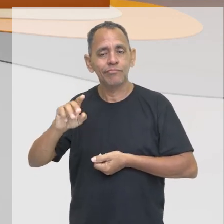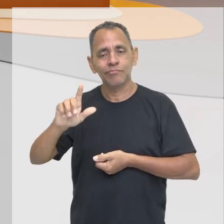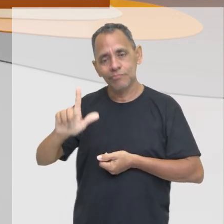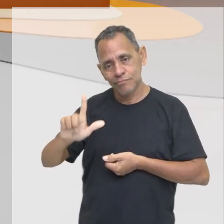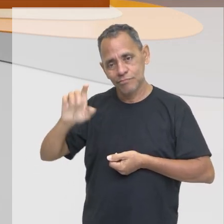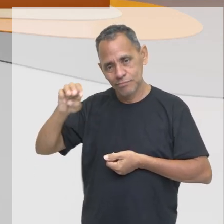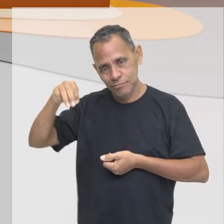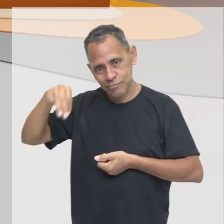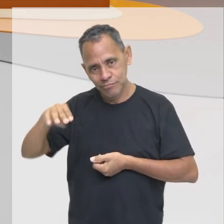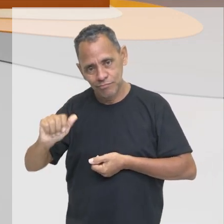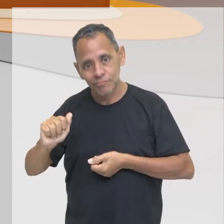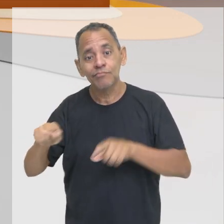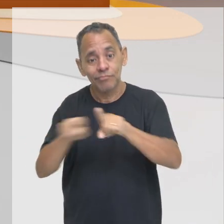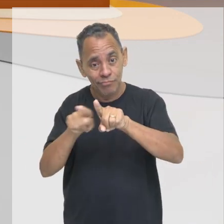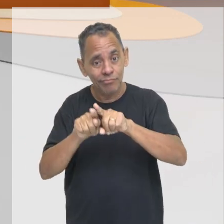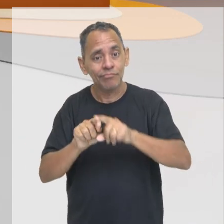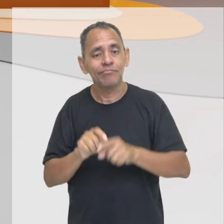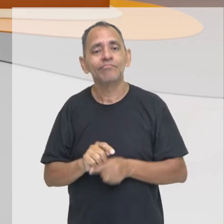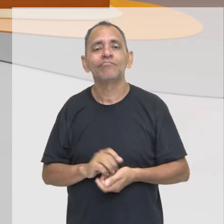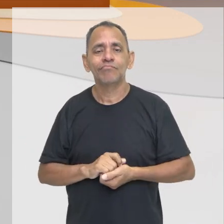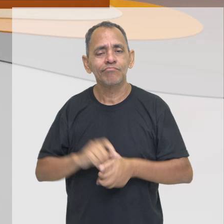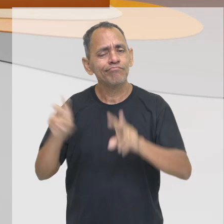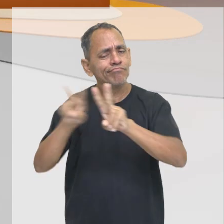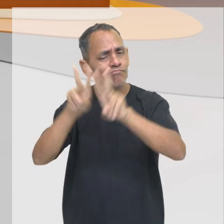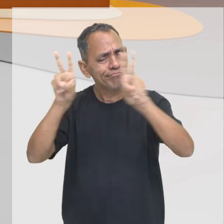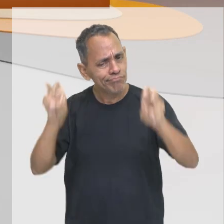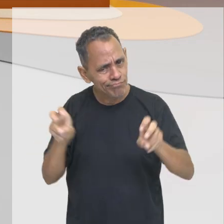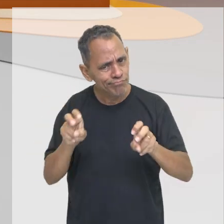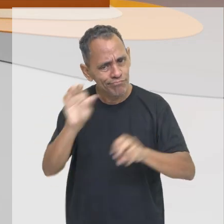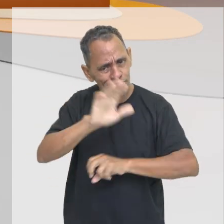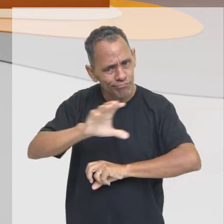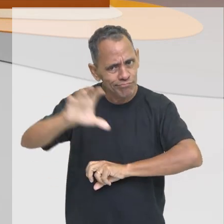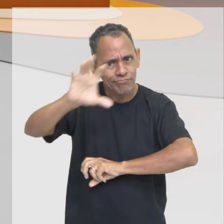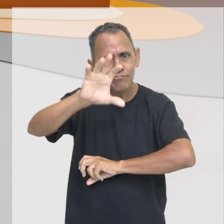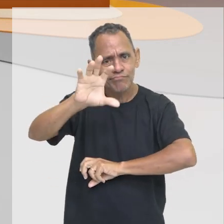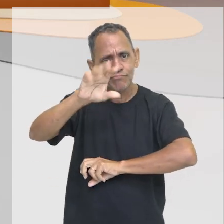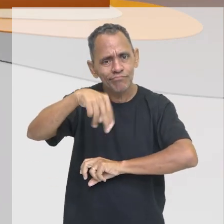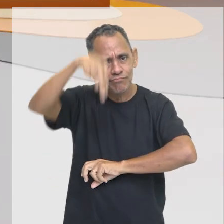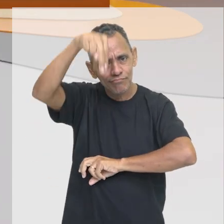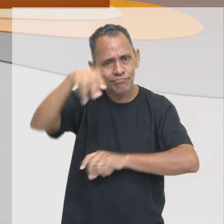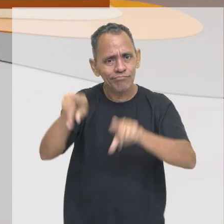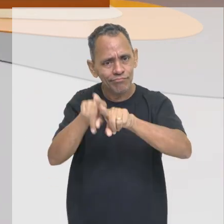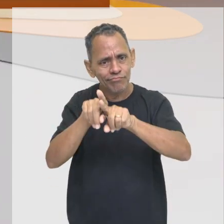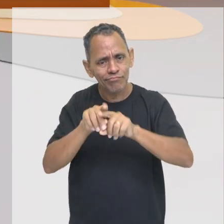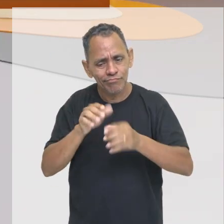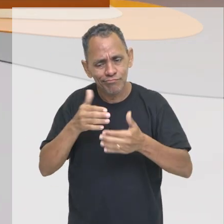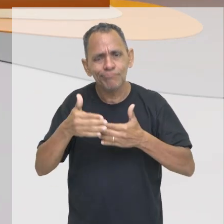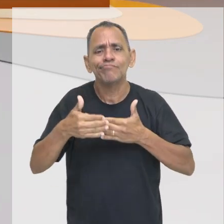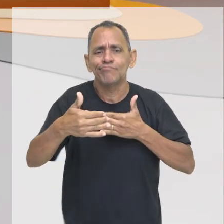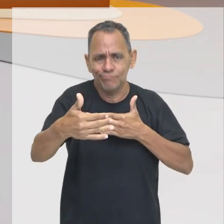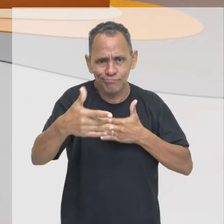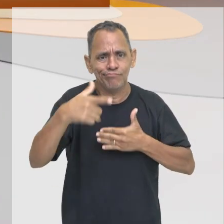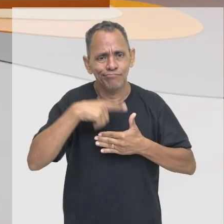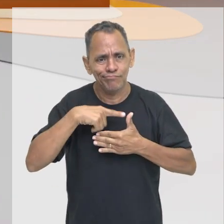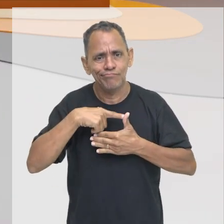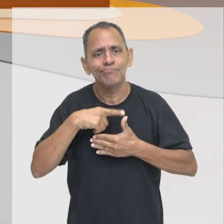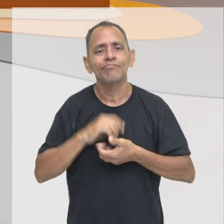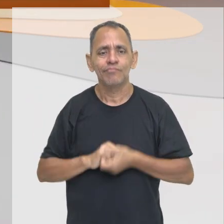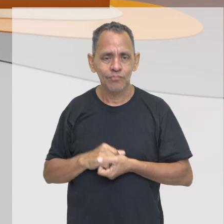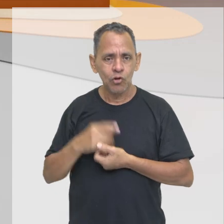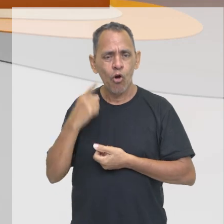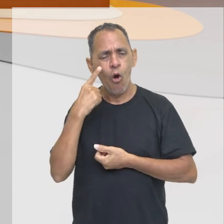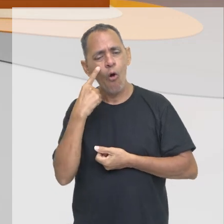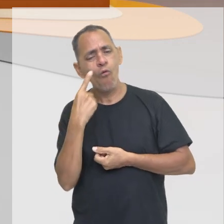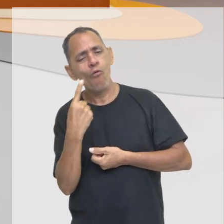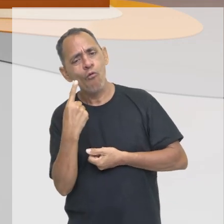a quê, professor? Justamente a região norte, que durante muito tempo teve a visão preconceituosa de ser um